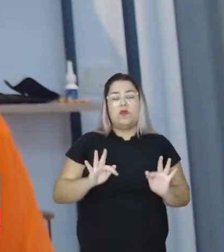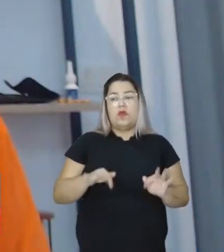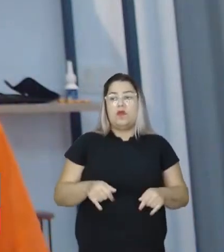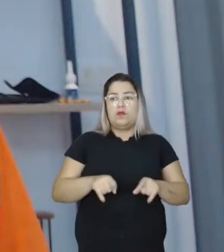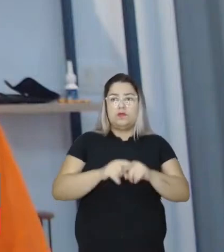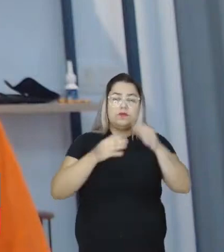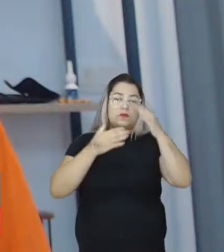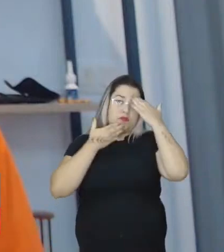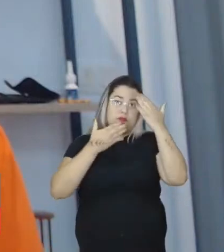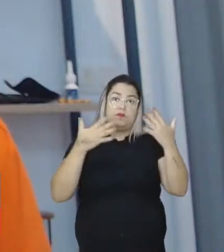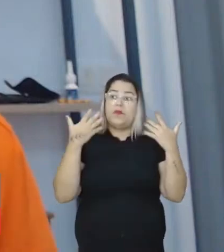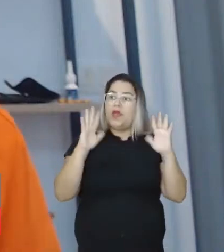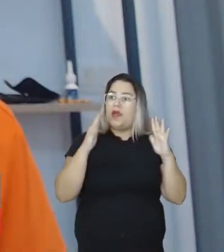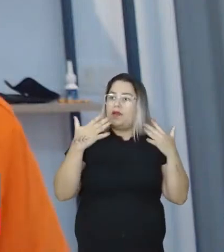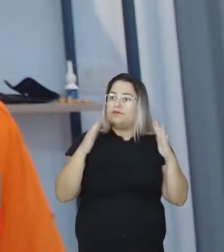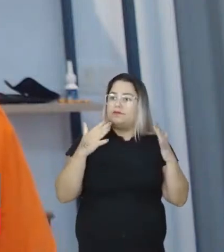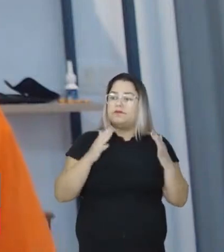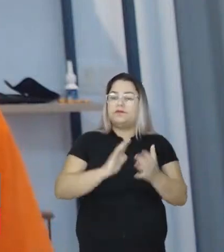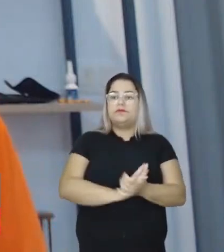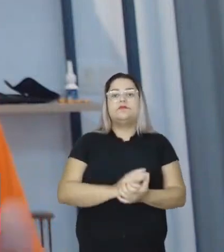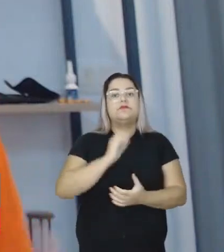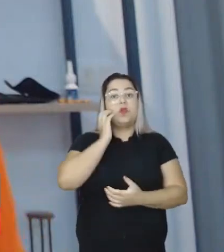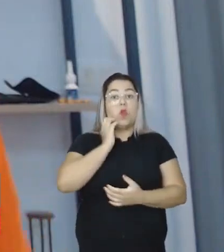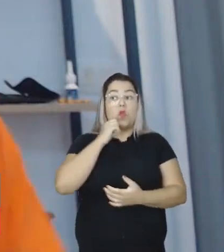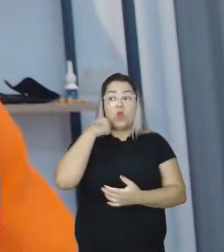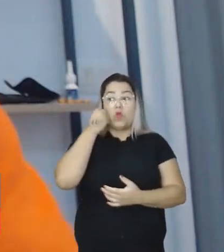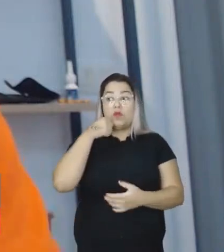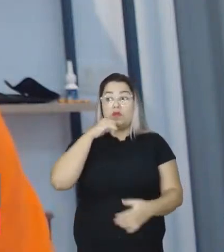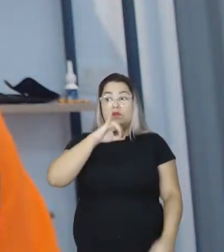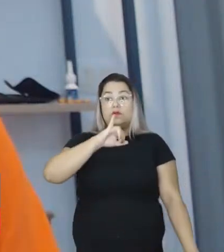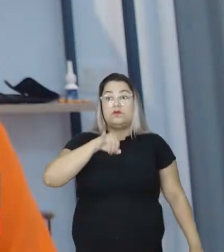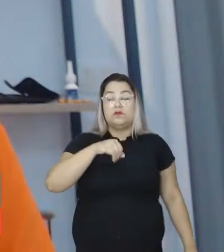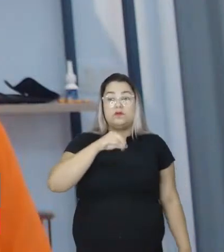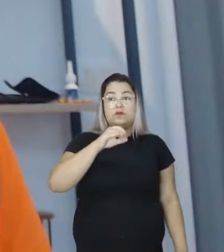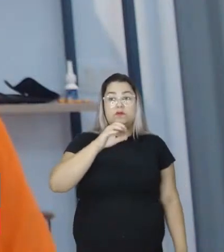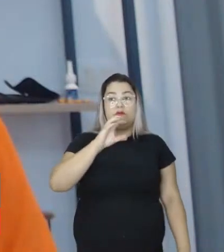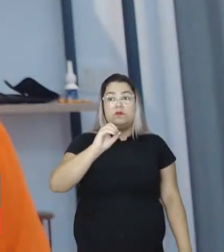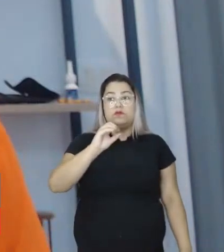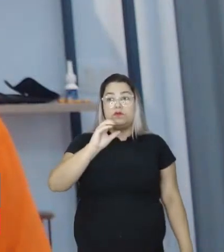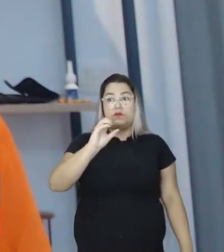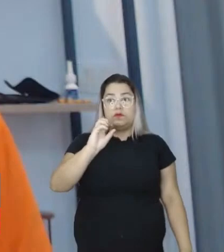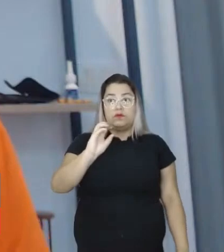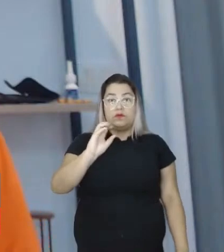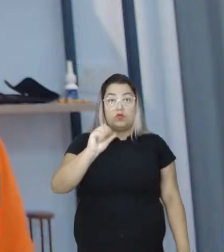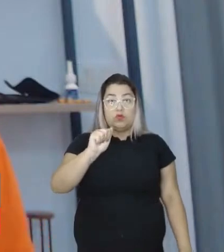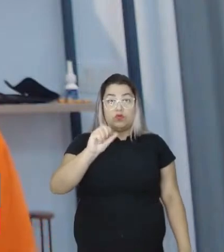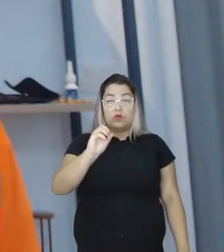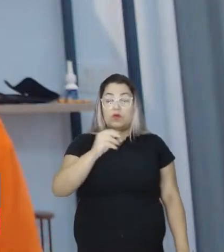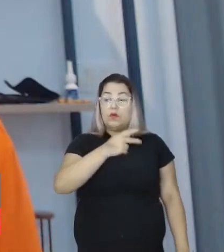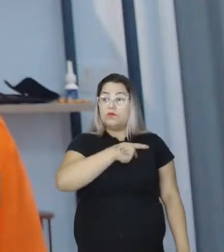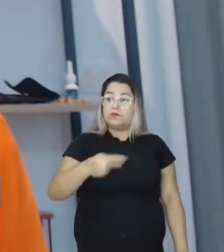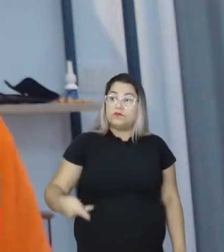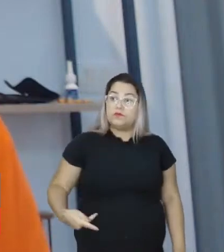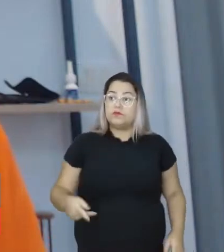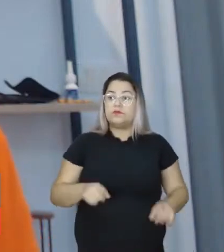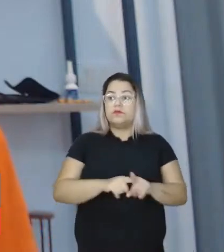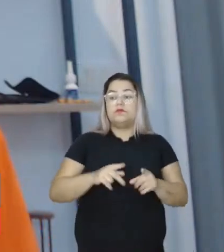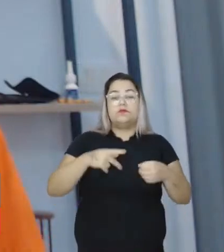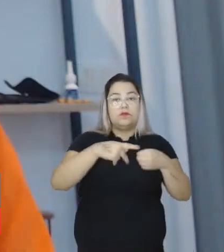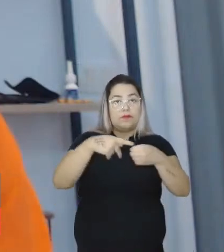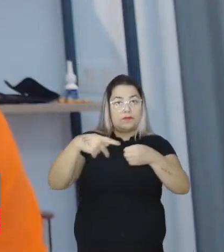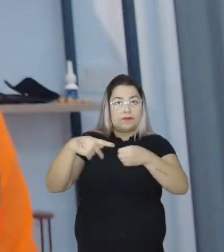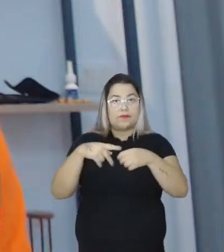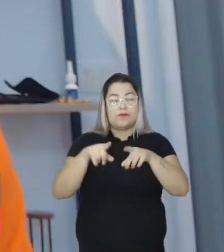aqui, parabenizar à época o senador Jean Paul Prats, hoje presidente da Petrobras. Ele foi o relator desse projeto de